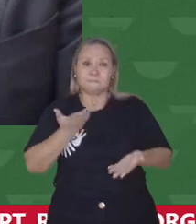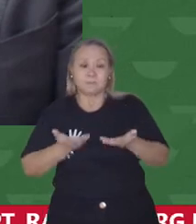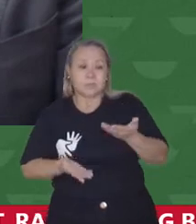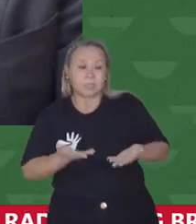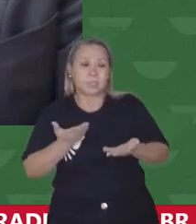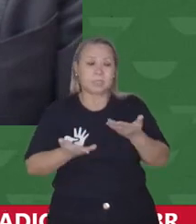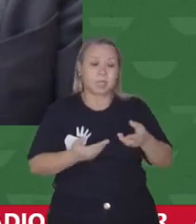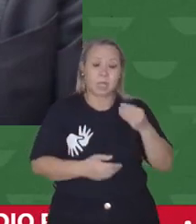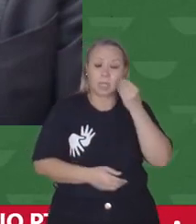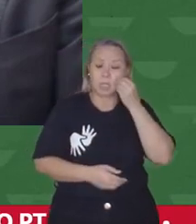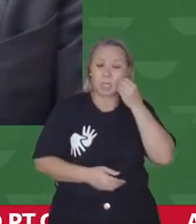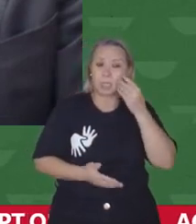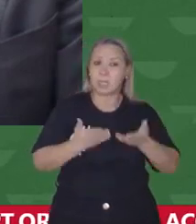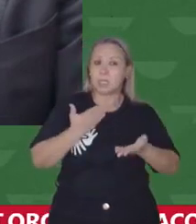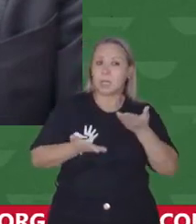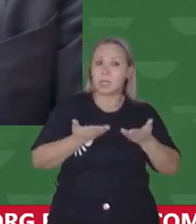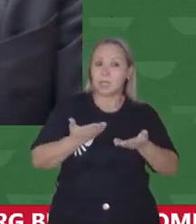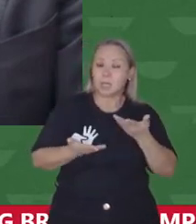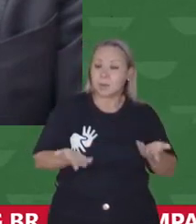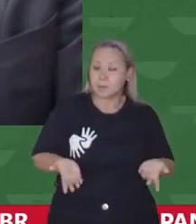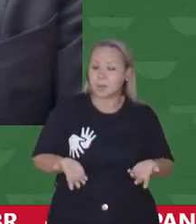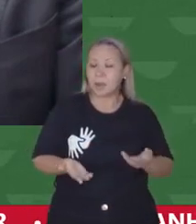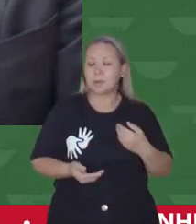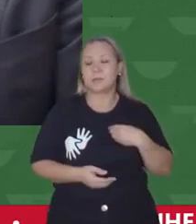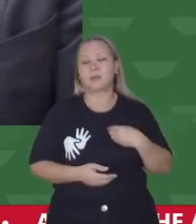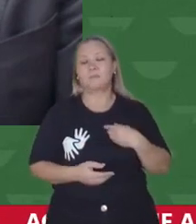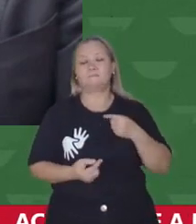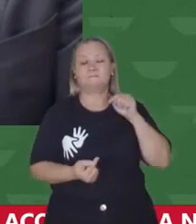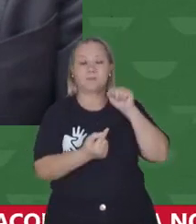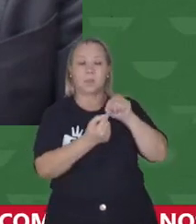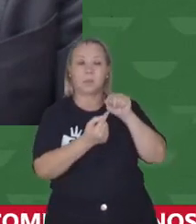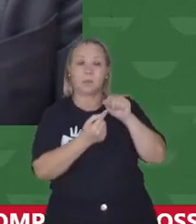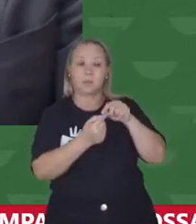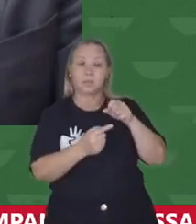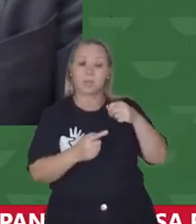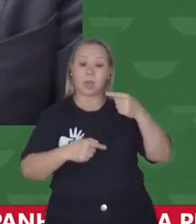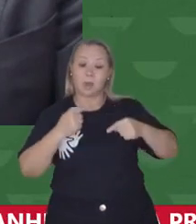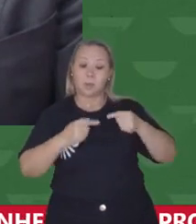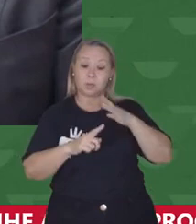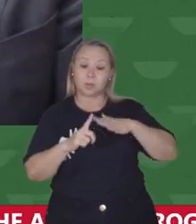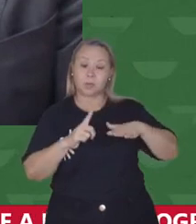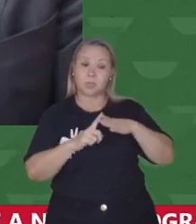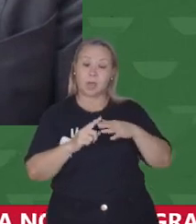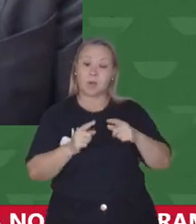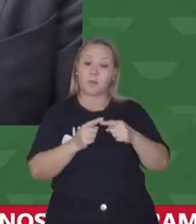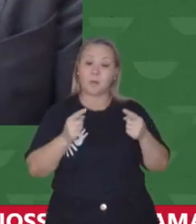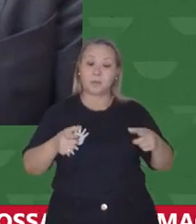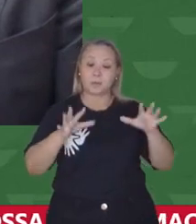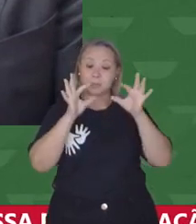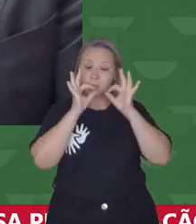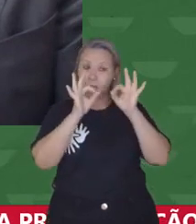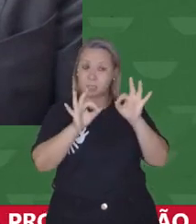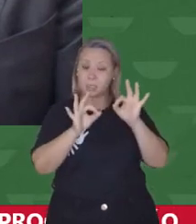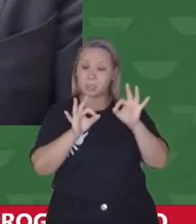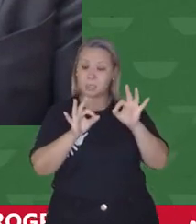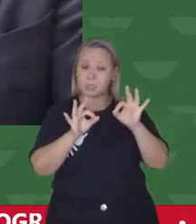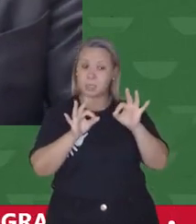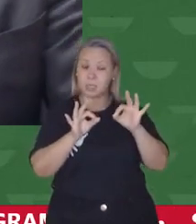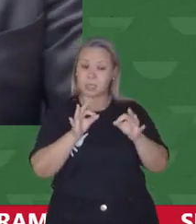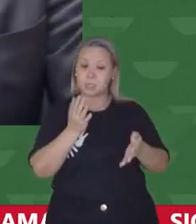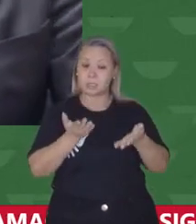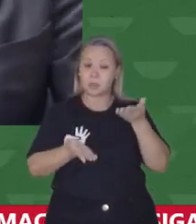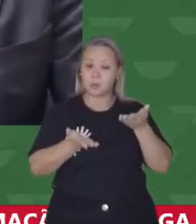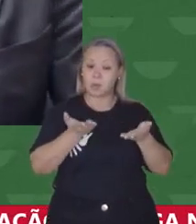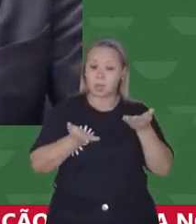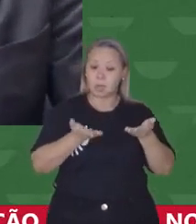Claro, a prioridade é reativar o mercado interno, política social, mas você vai ter que estar de olho em todos os outros pratos, nenhum vai poder cair.